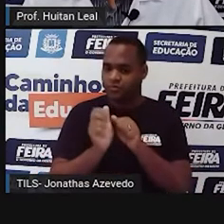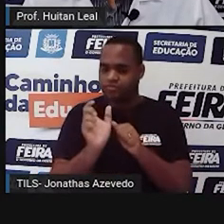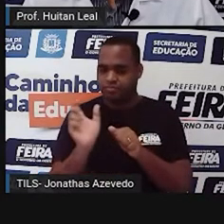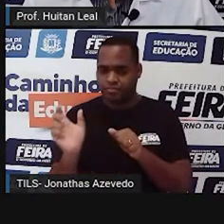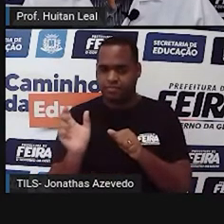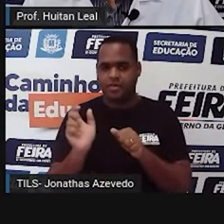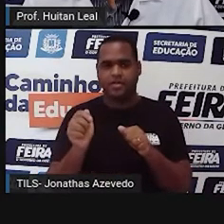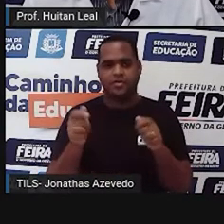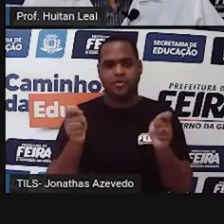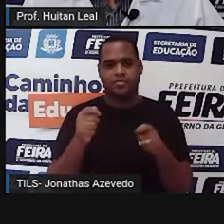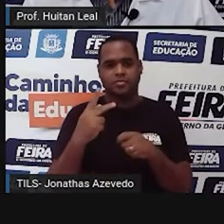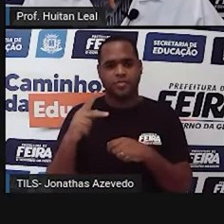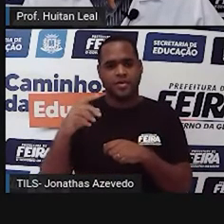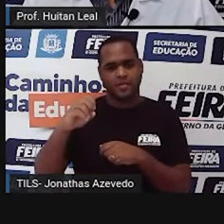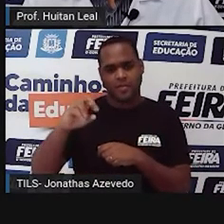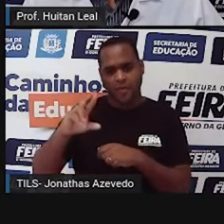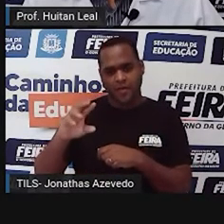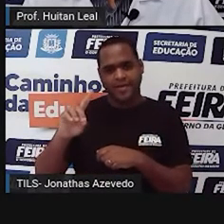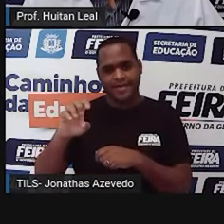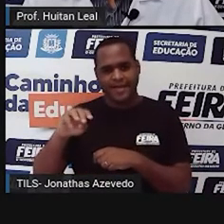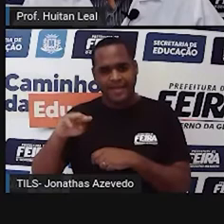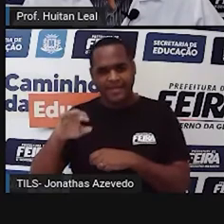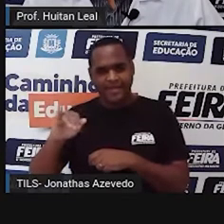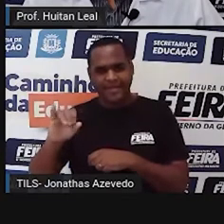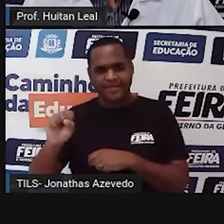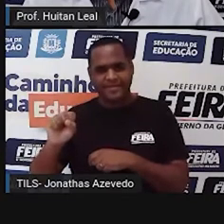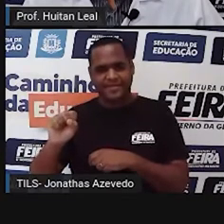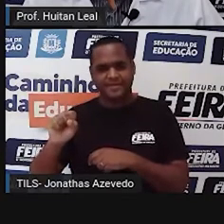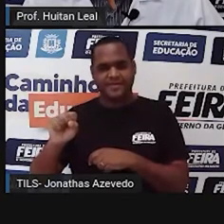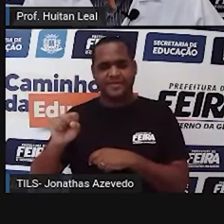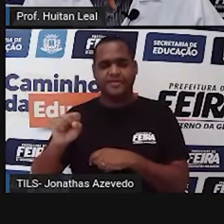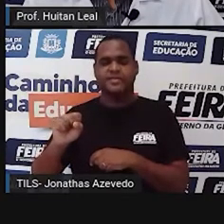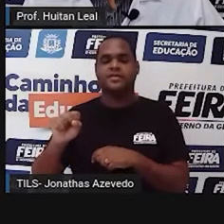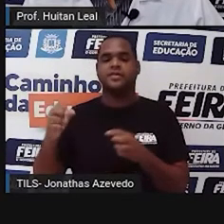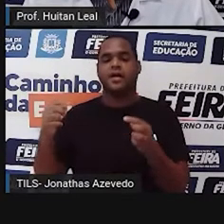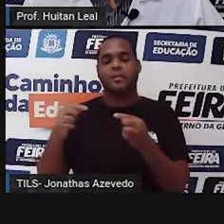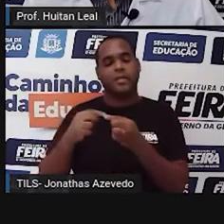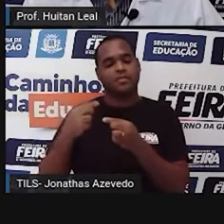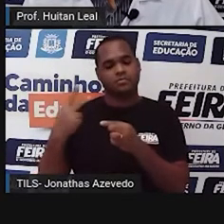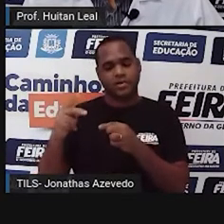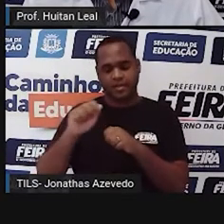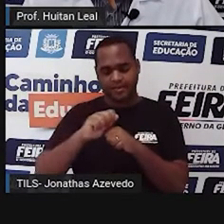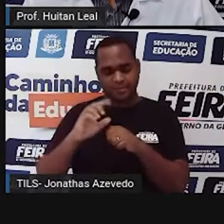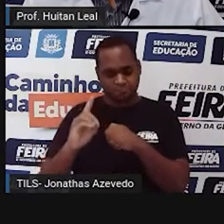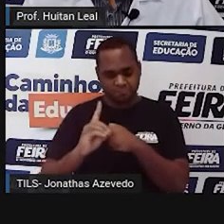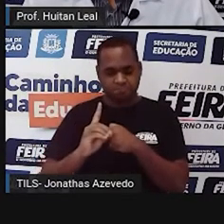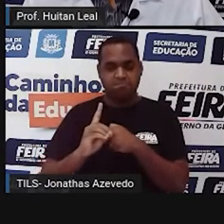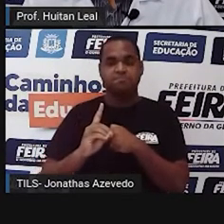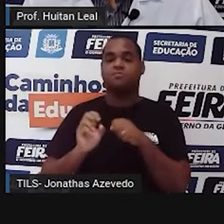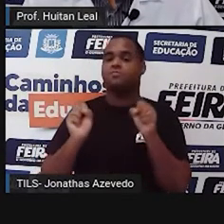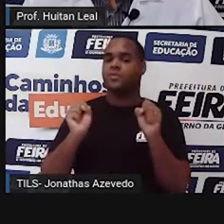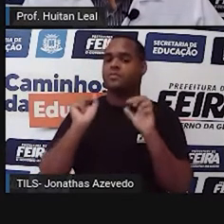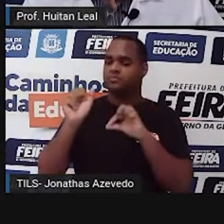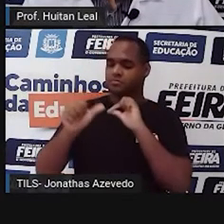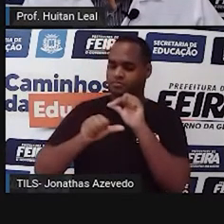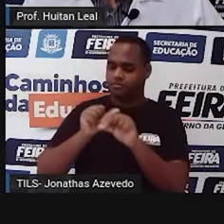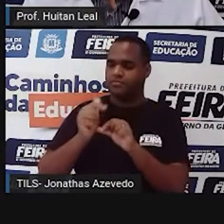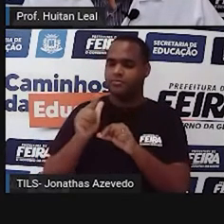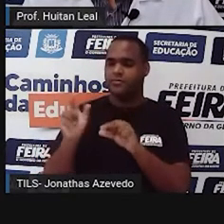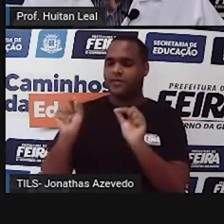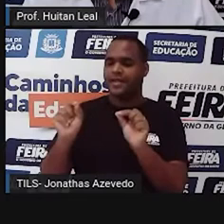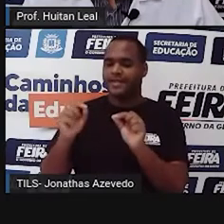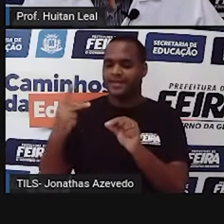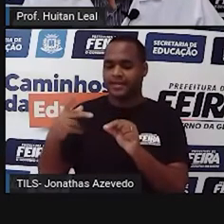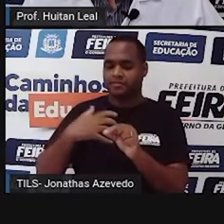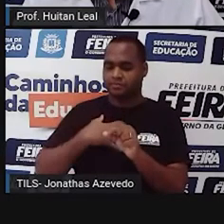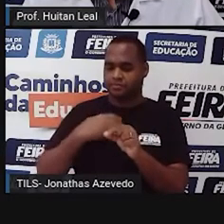aí, por demais, que é considerada um advérbio, está fazendo uma modificação no